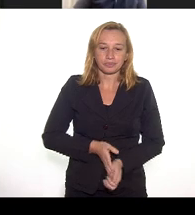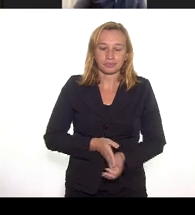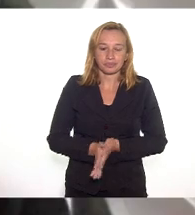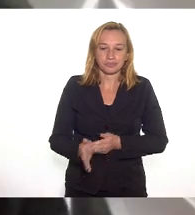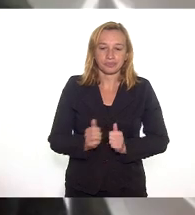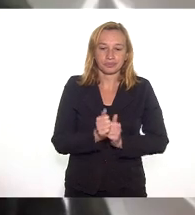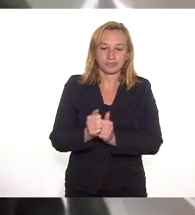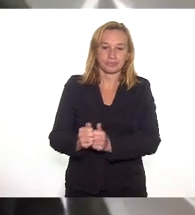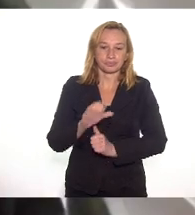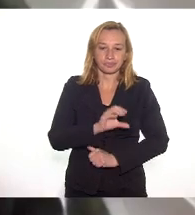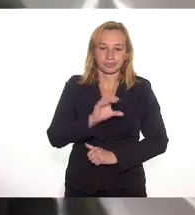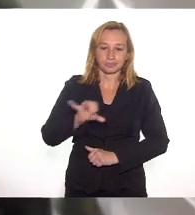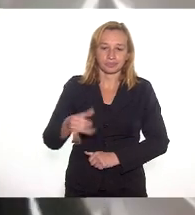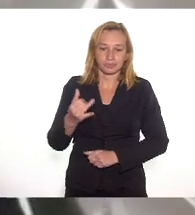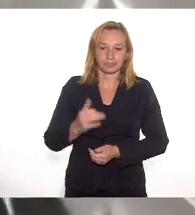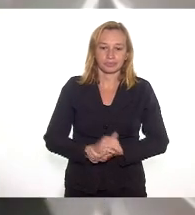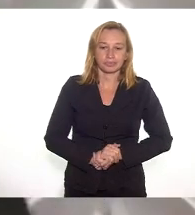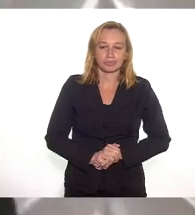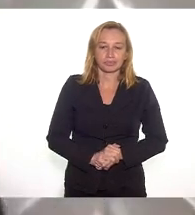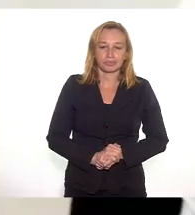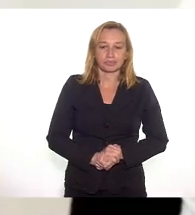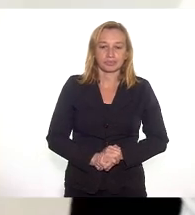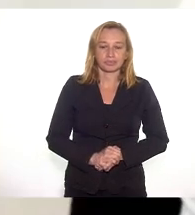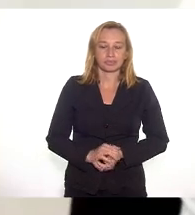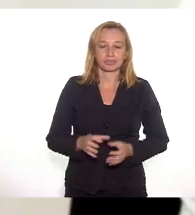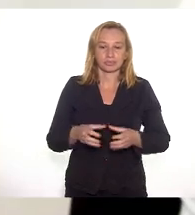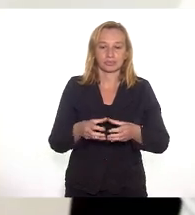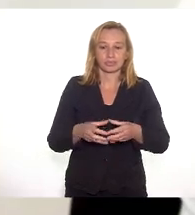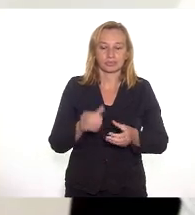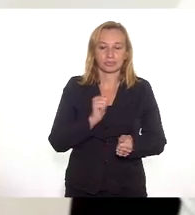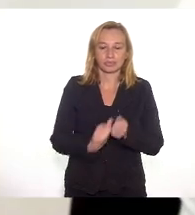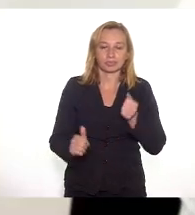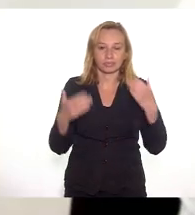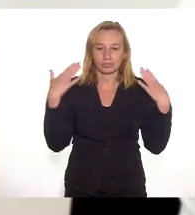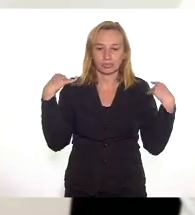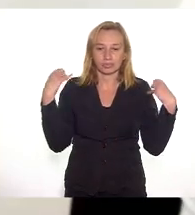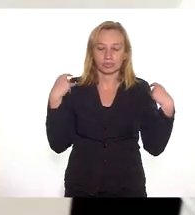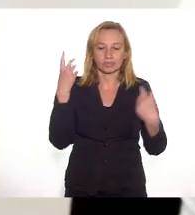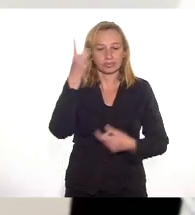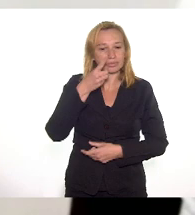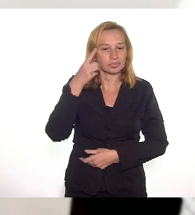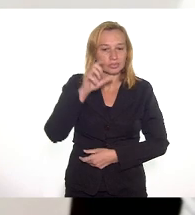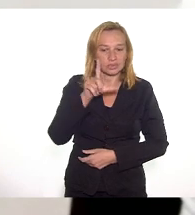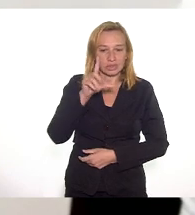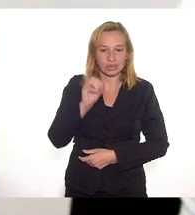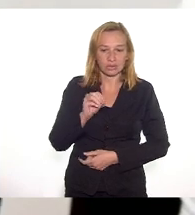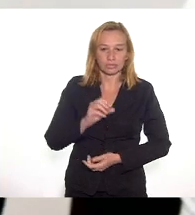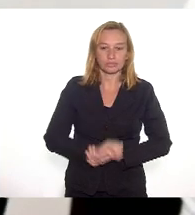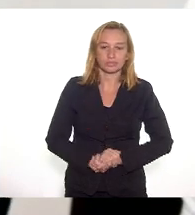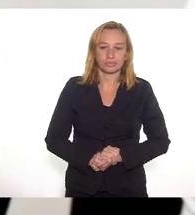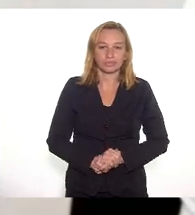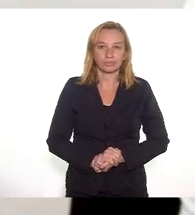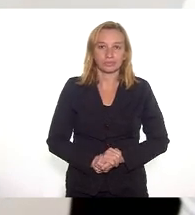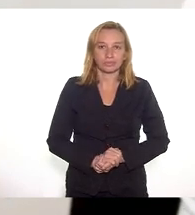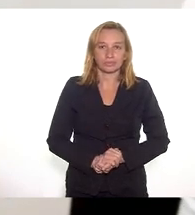Acompanho o parecer da CCJ. Pela Comissão de Esporte e Lazer, deputado Léo Vieira.